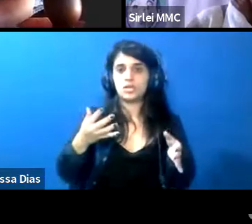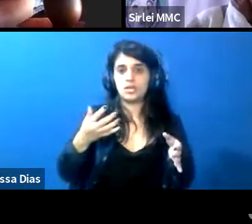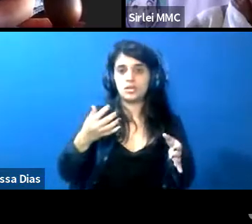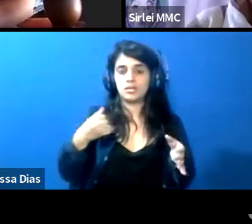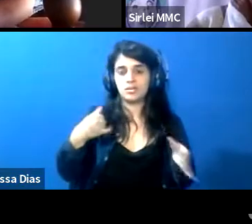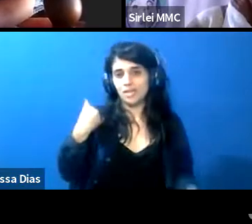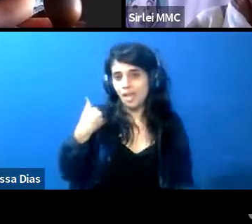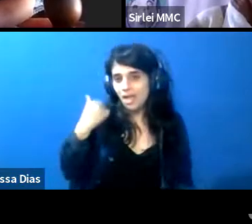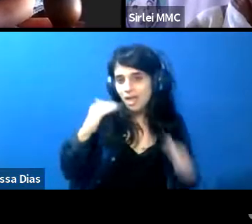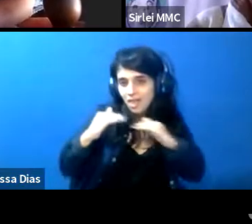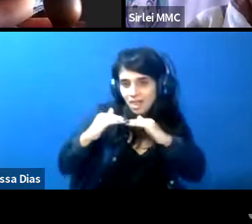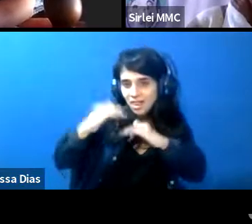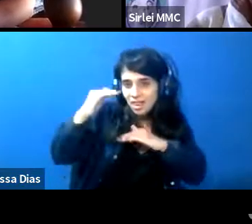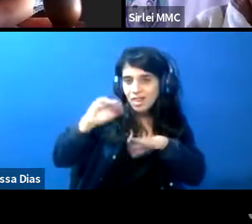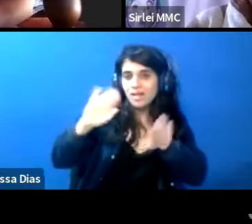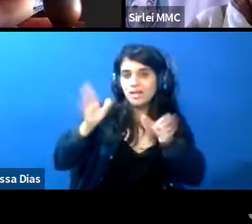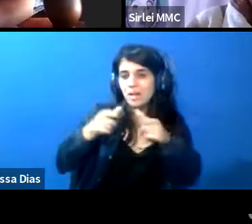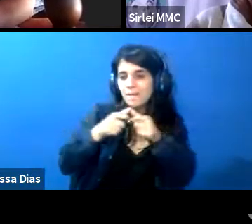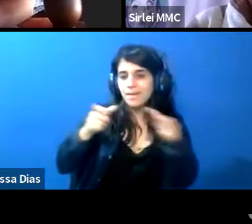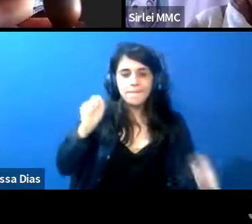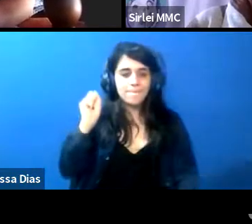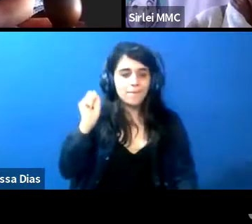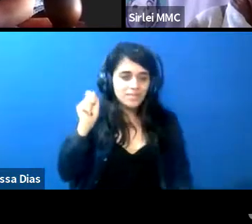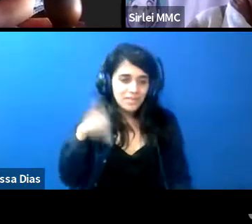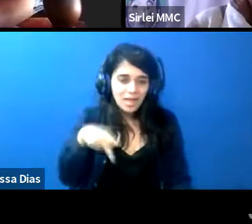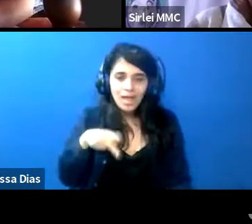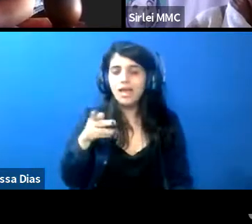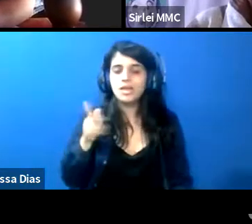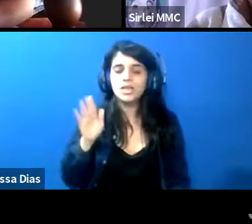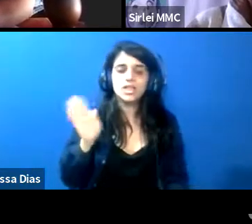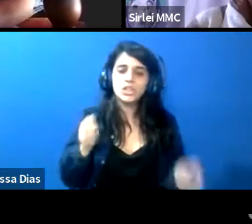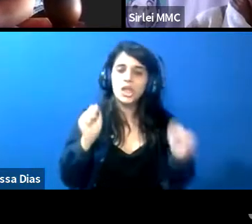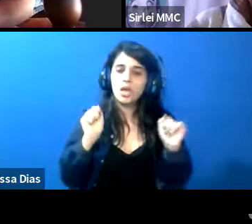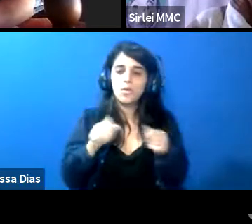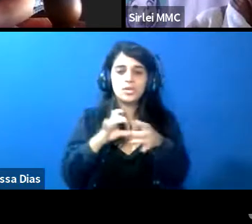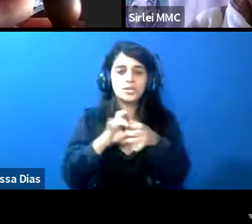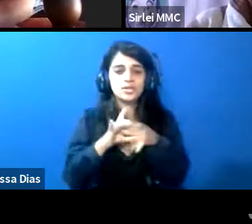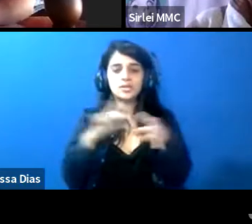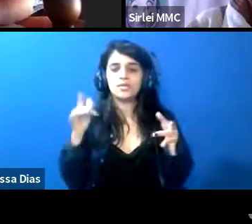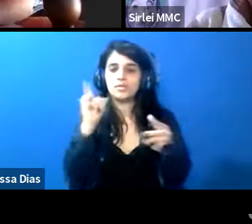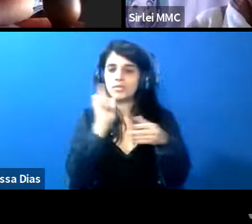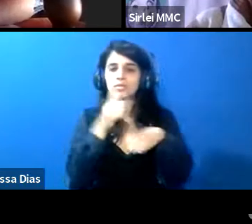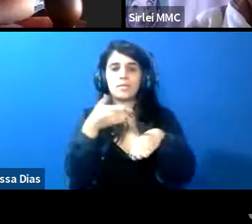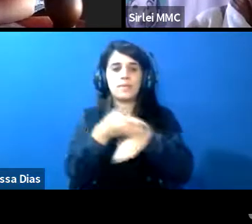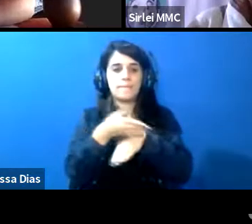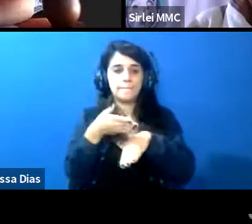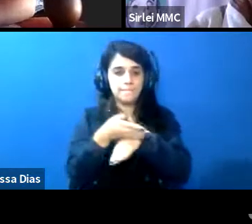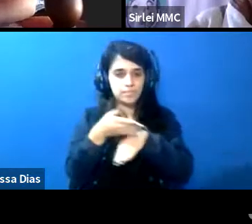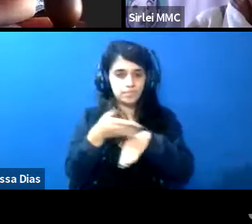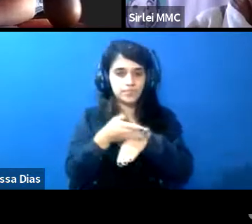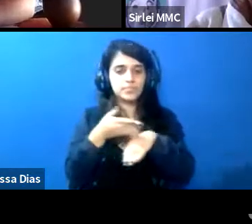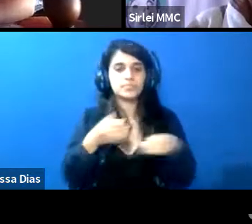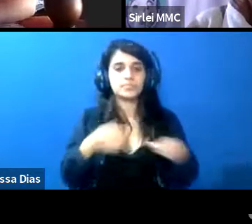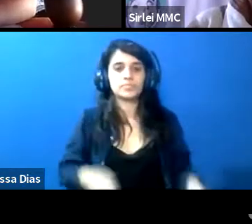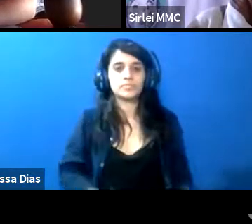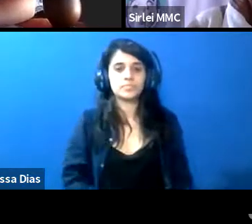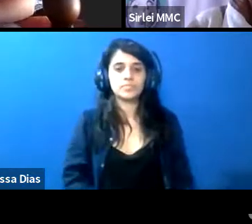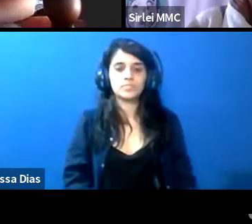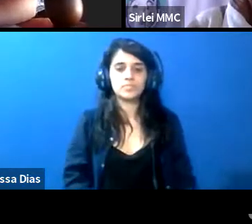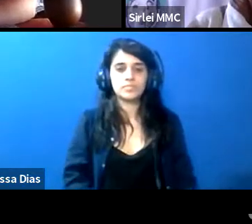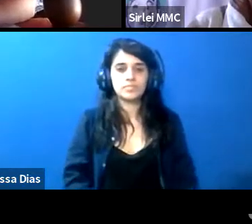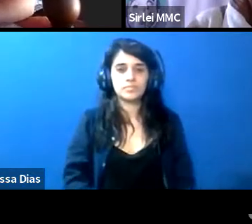na sua maioria já são aposentados, né? Já podem estar fazendo esse trabalho nos dias de